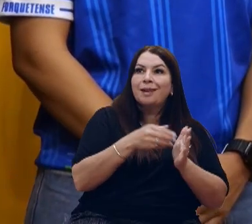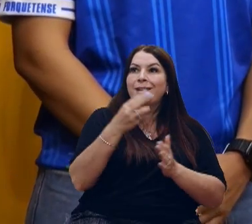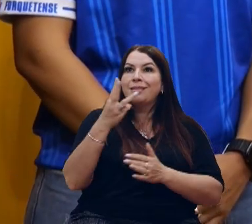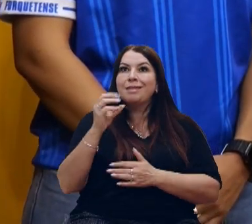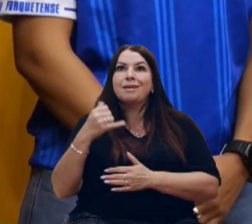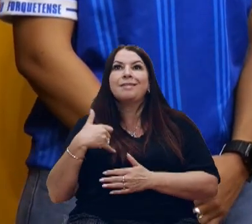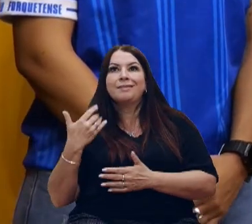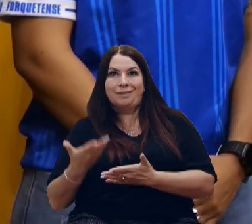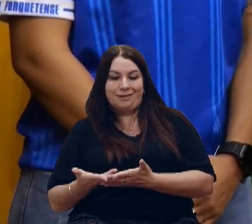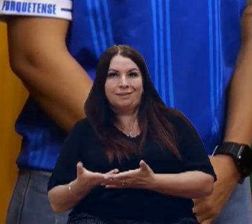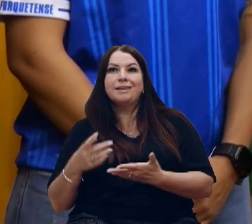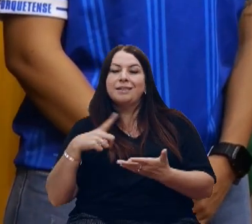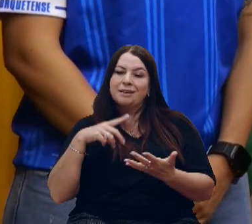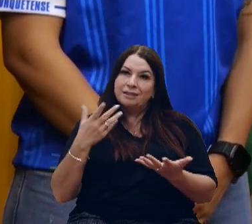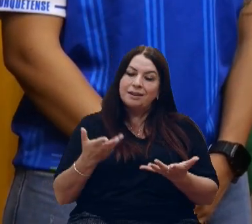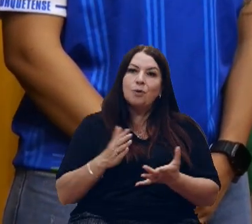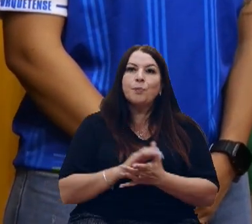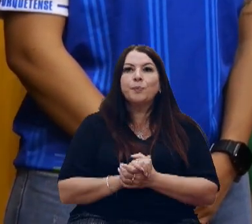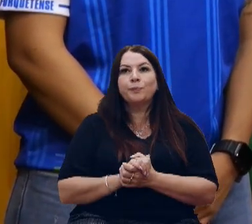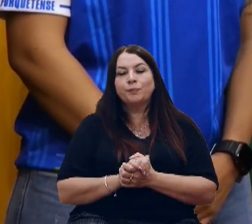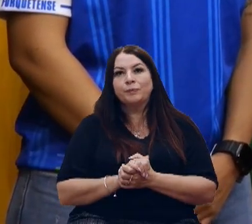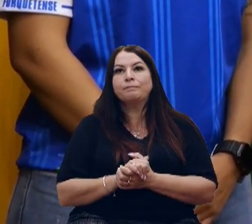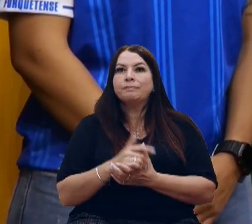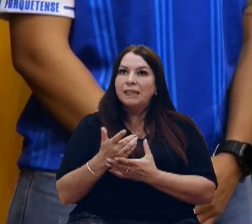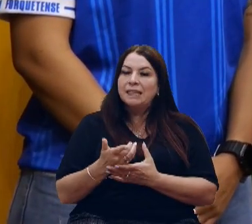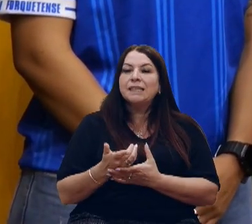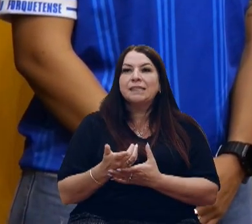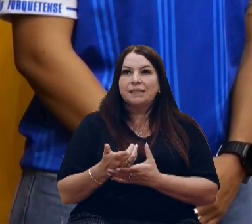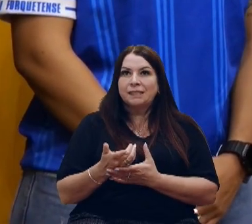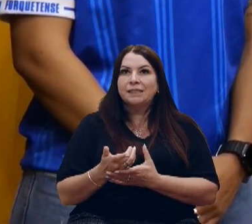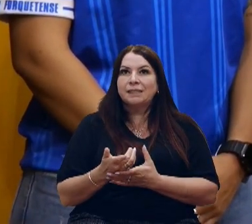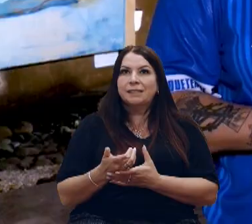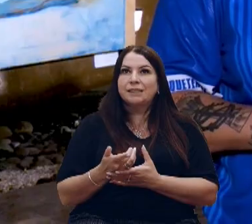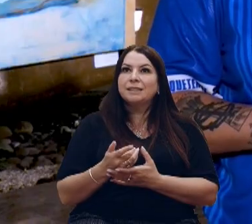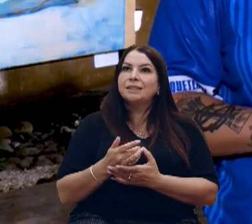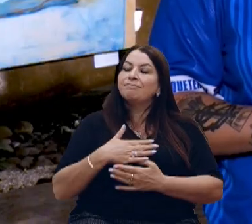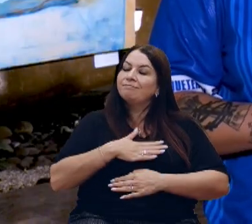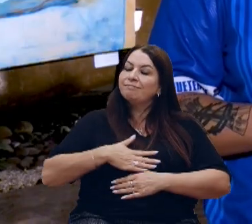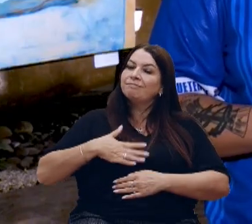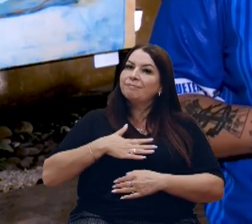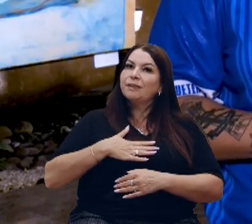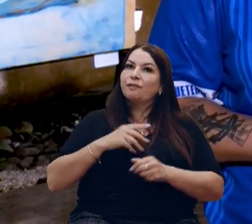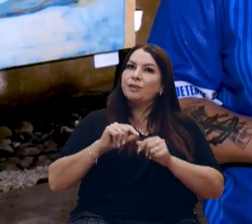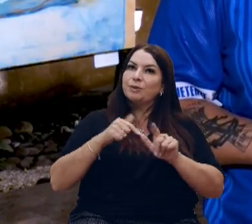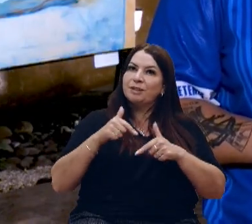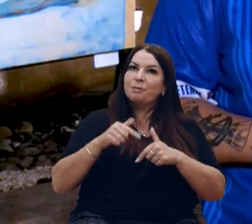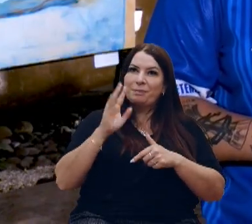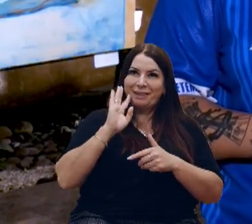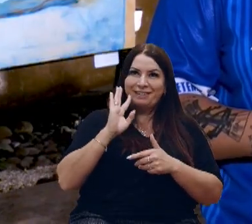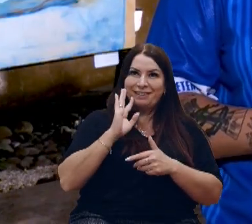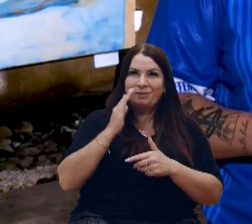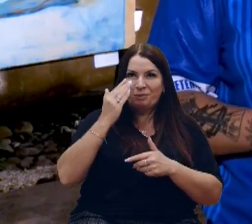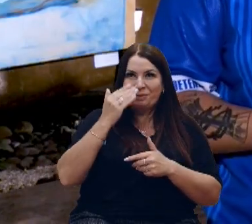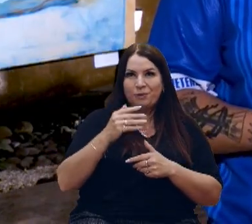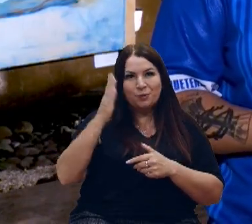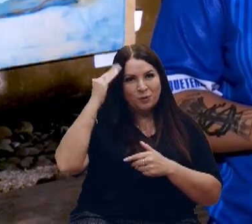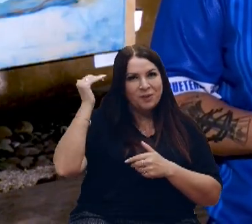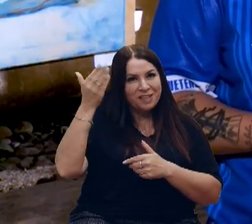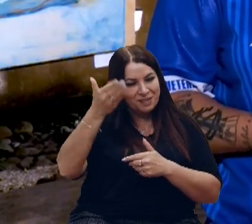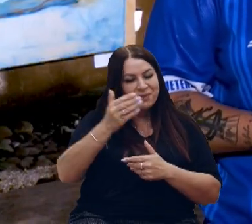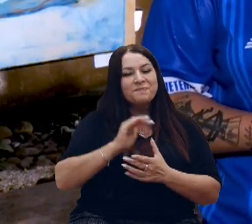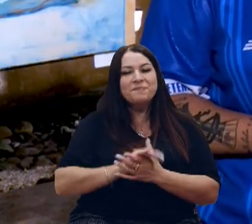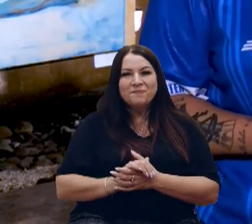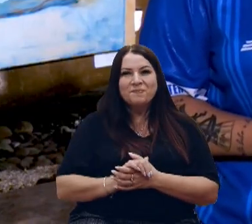anos, né? Então é bem gratificante e a gente vai fazer um trabalho bem legal. Legal. Sucesso para vocês,